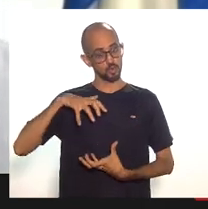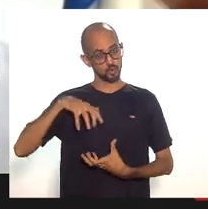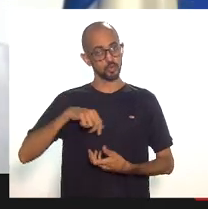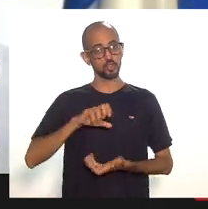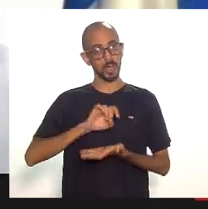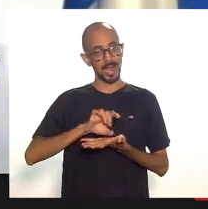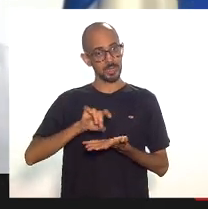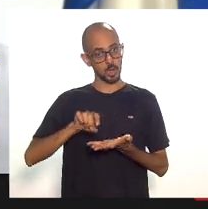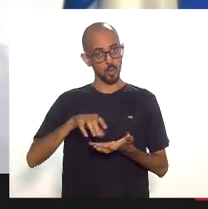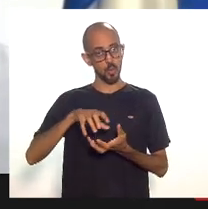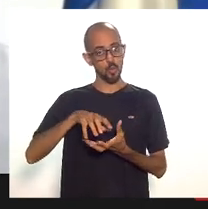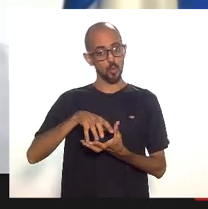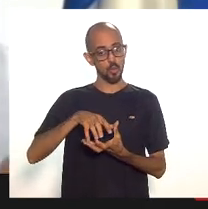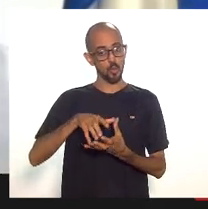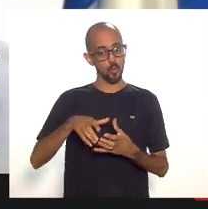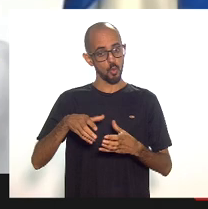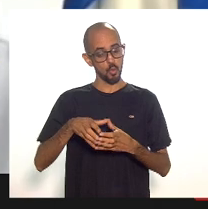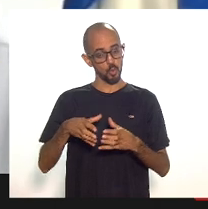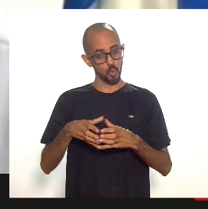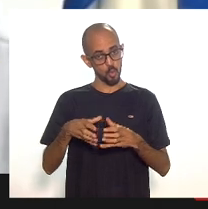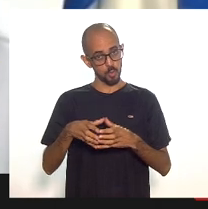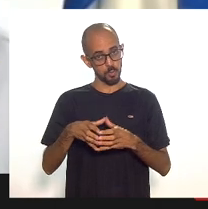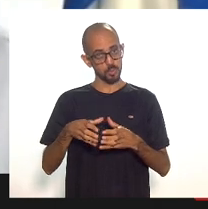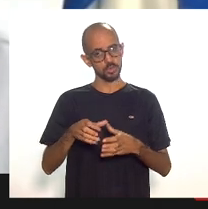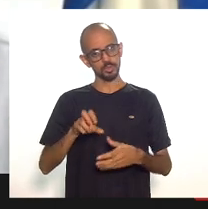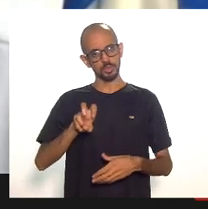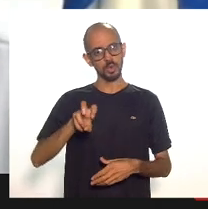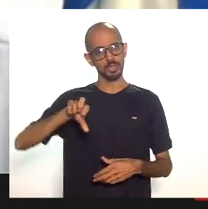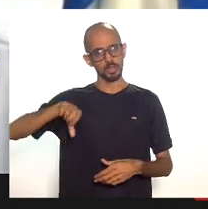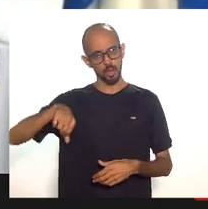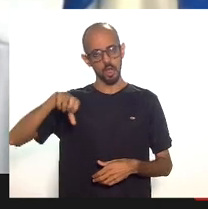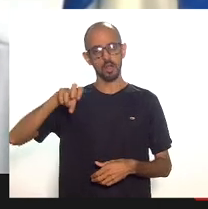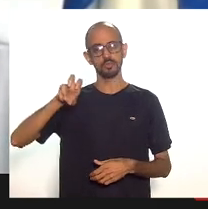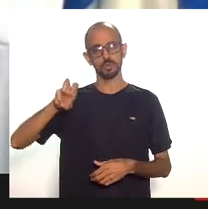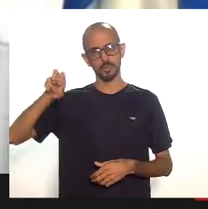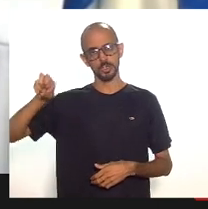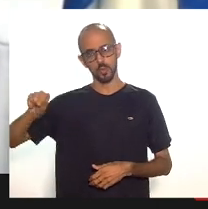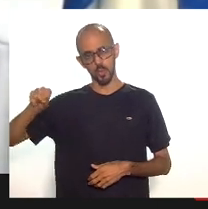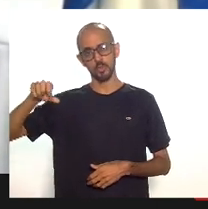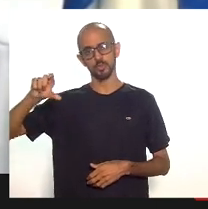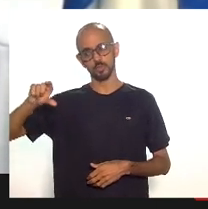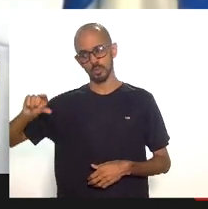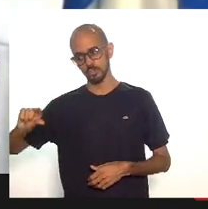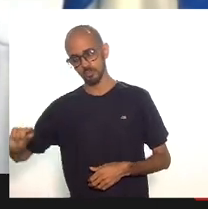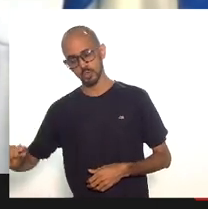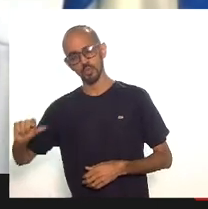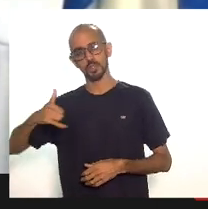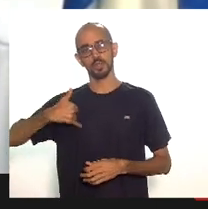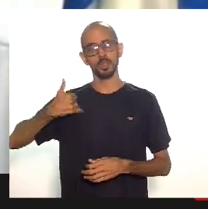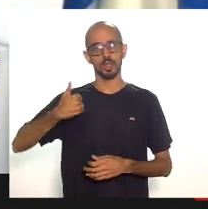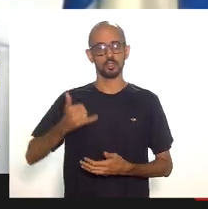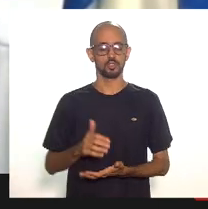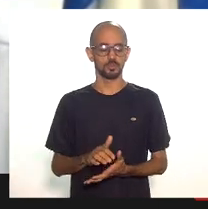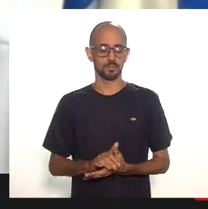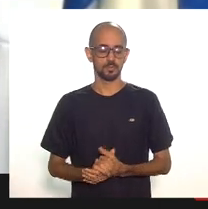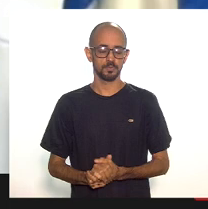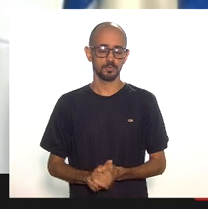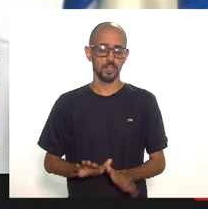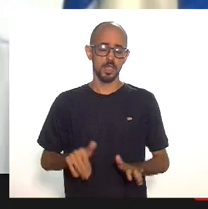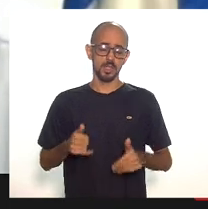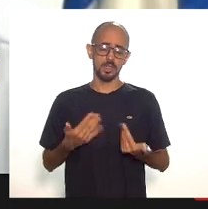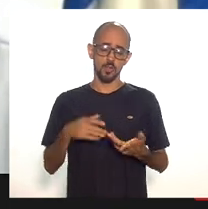grupo, 59, 58 anos e assim por diante. Então, esse